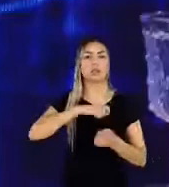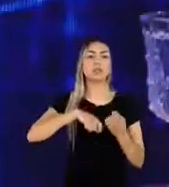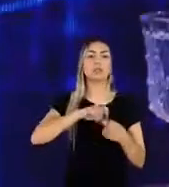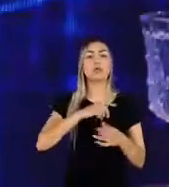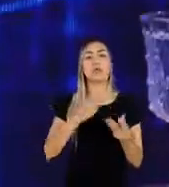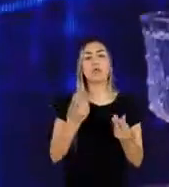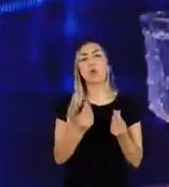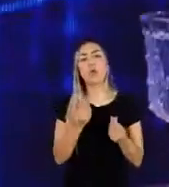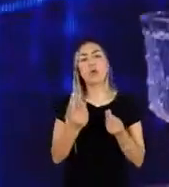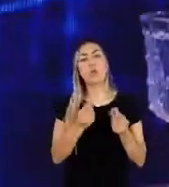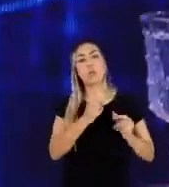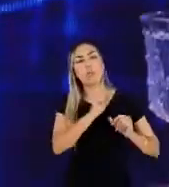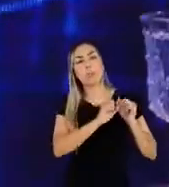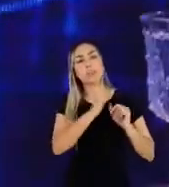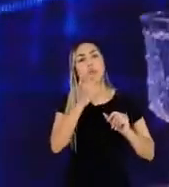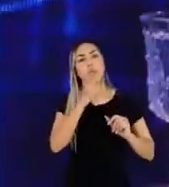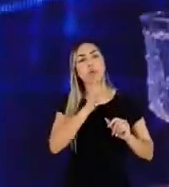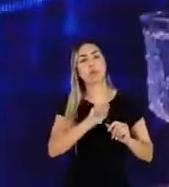podem atender